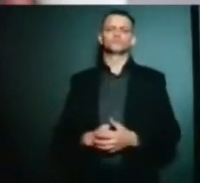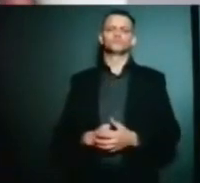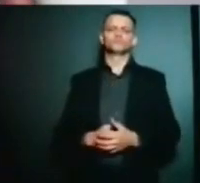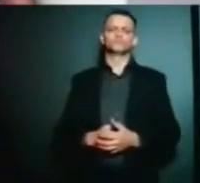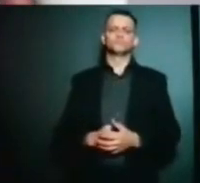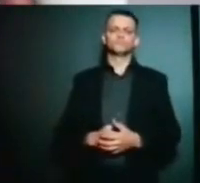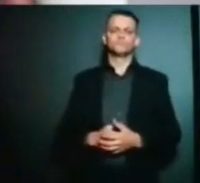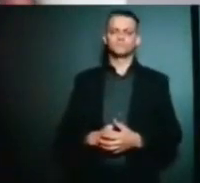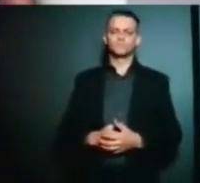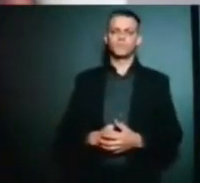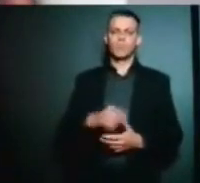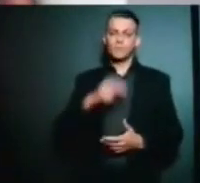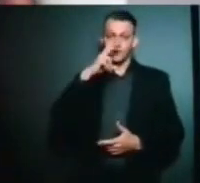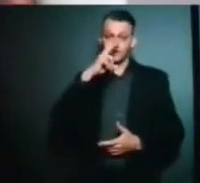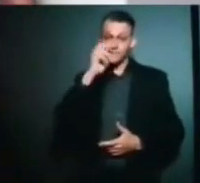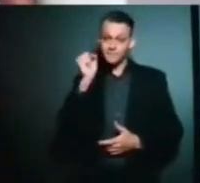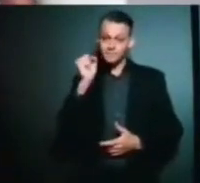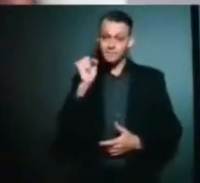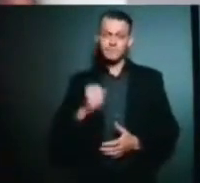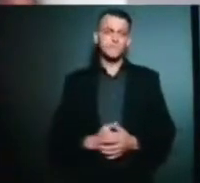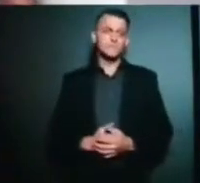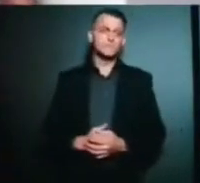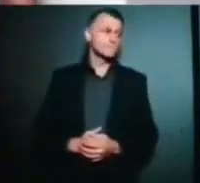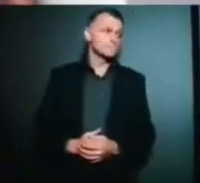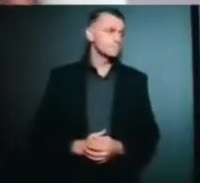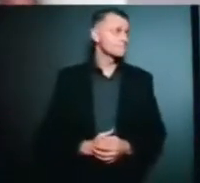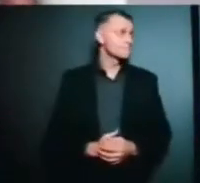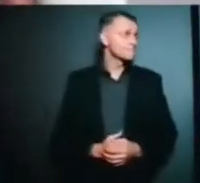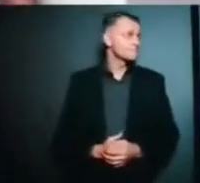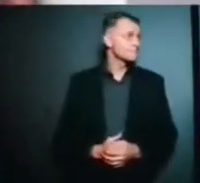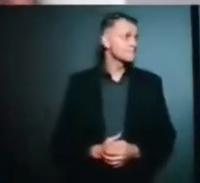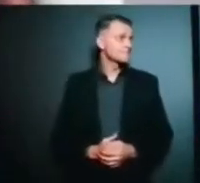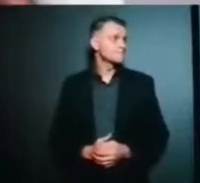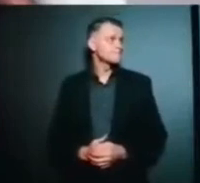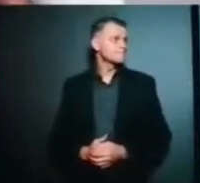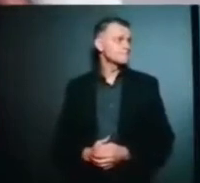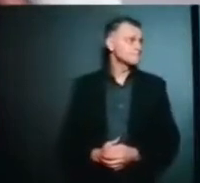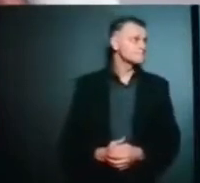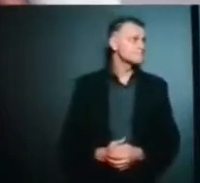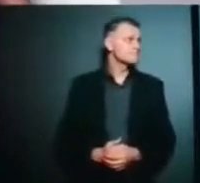intemeratos e fortes. Ana Paula, quer passar um recado? Porque o nosso tempo já esgotou.